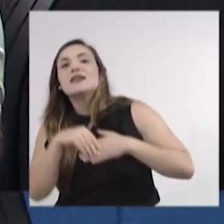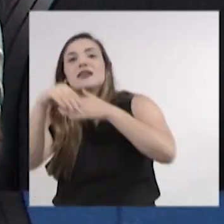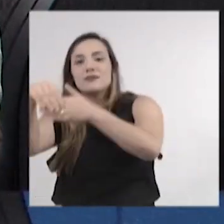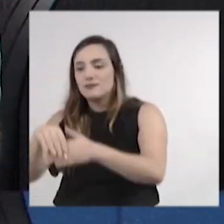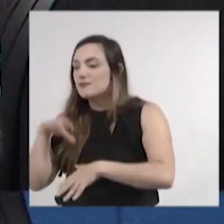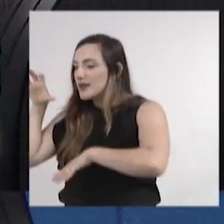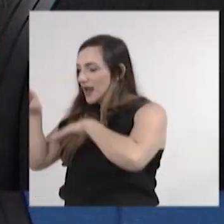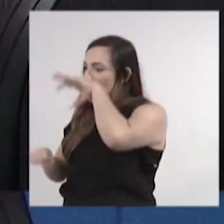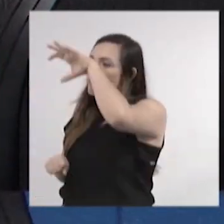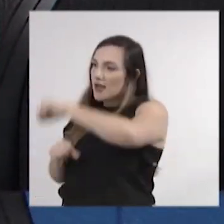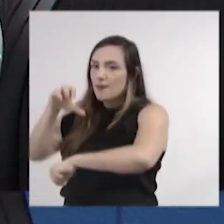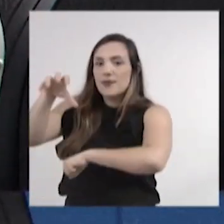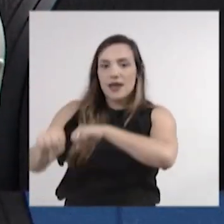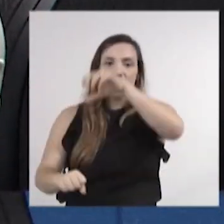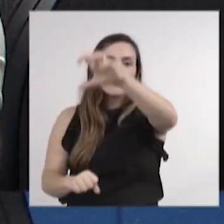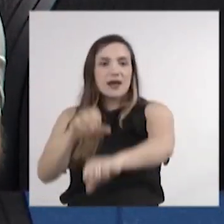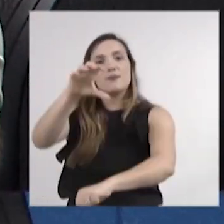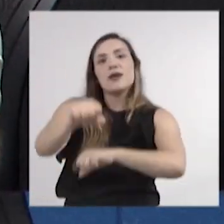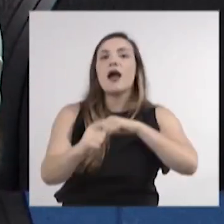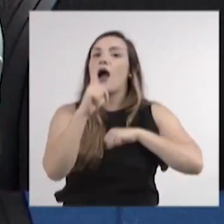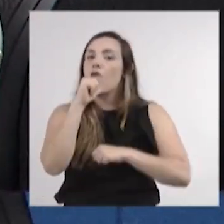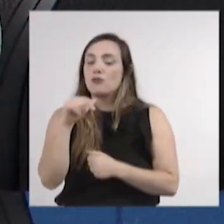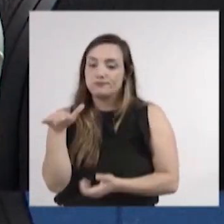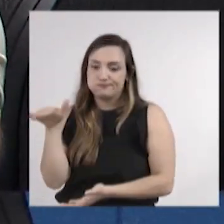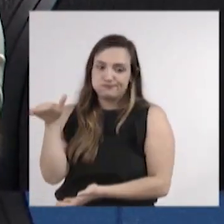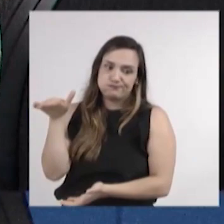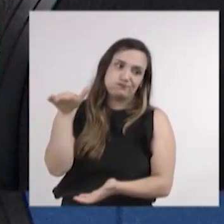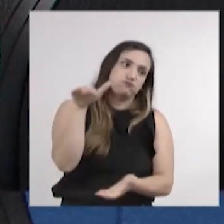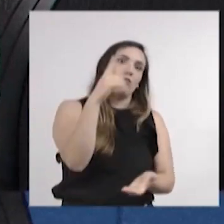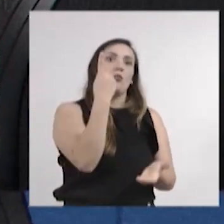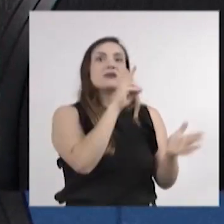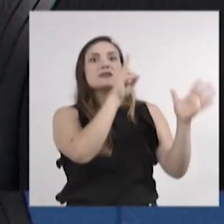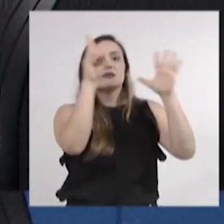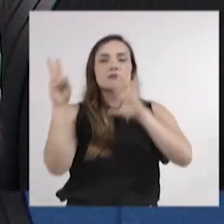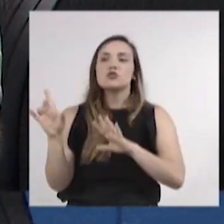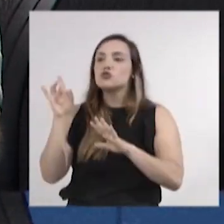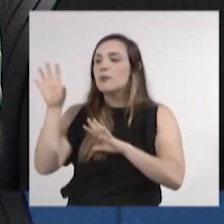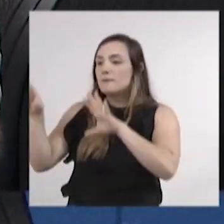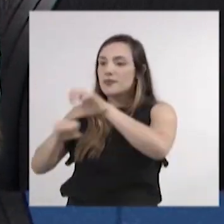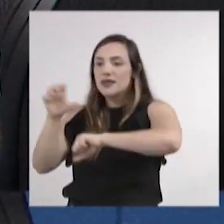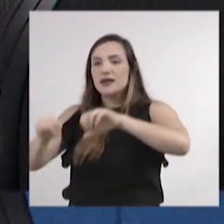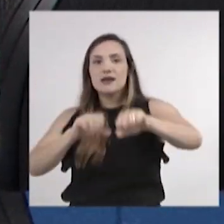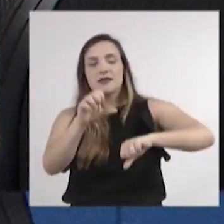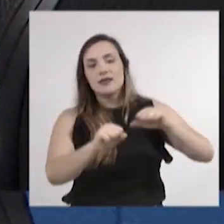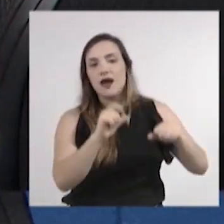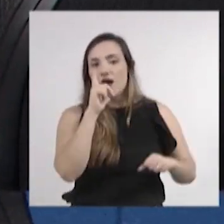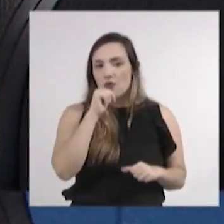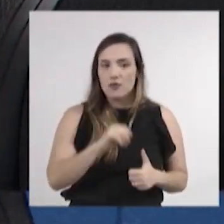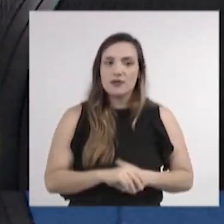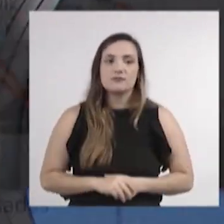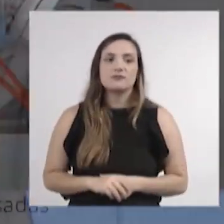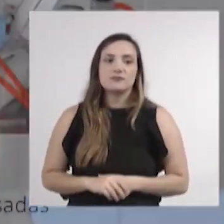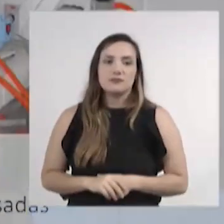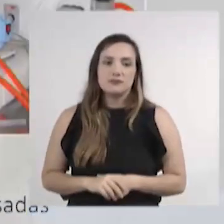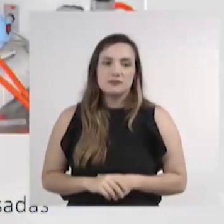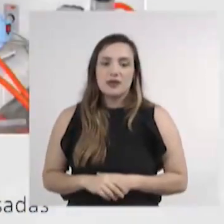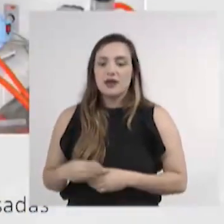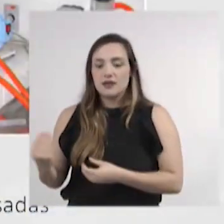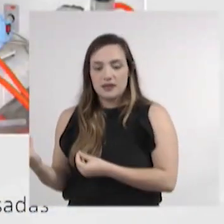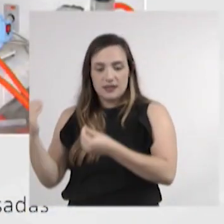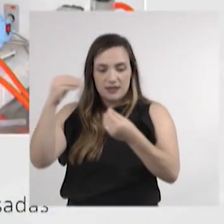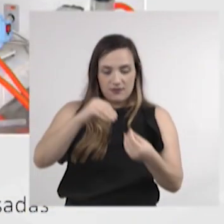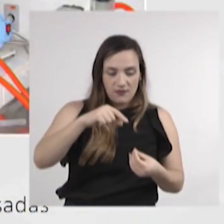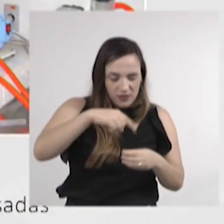toda essa área de drenagem, até as 2 barragens lá em cima, era uma semana de viagem só recolhendo caixas com amostras de água. E trazíamos para o